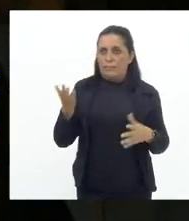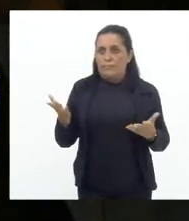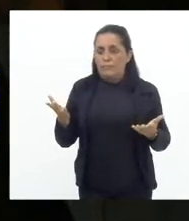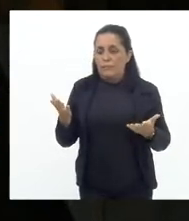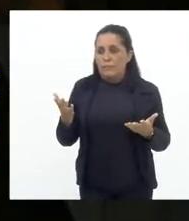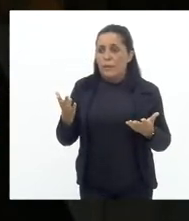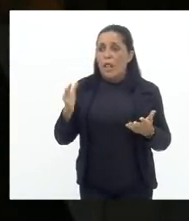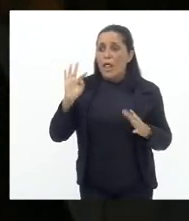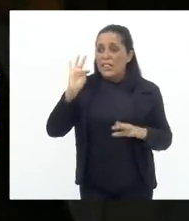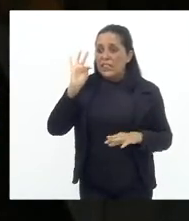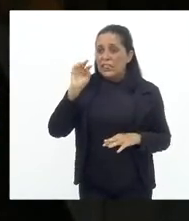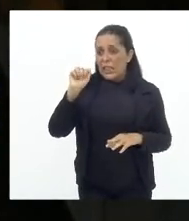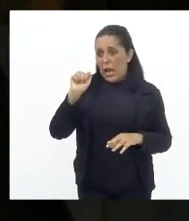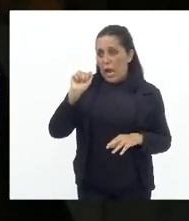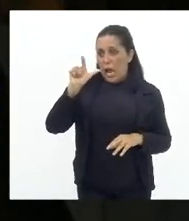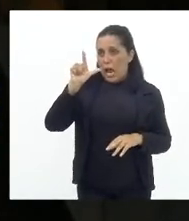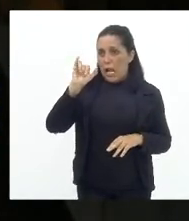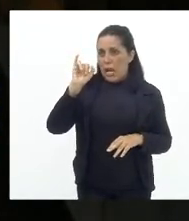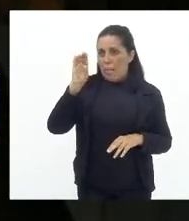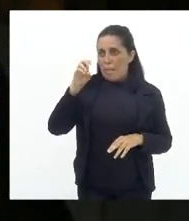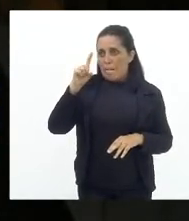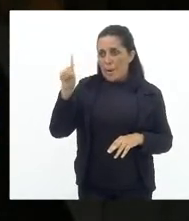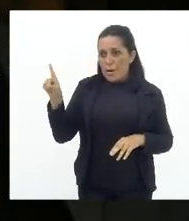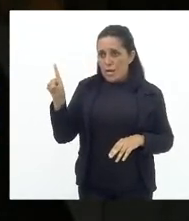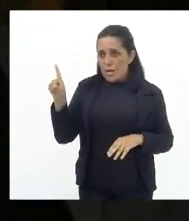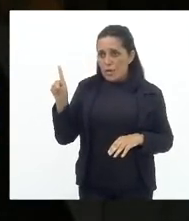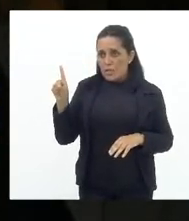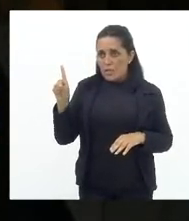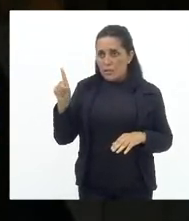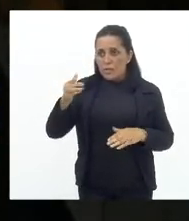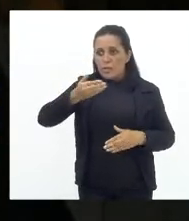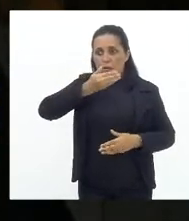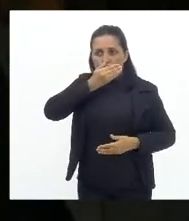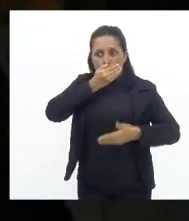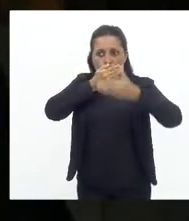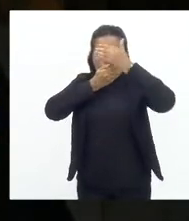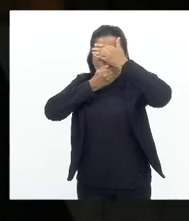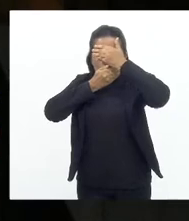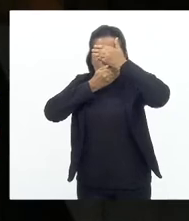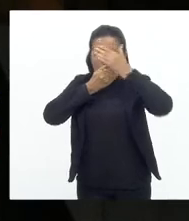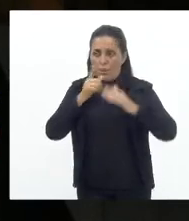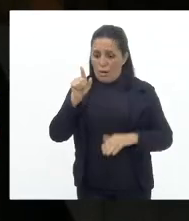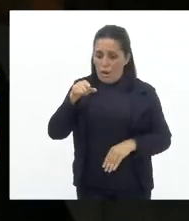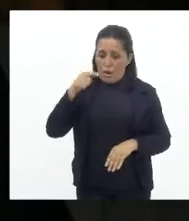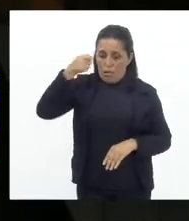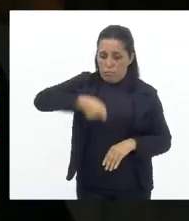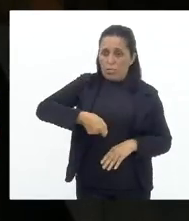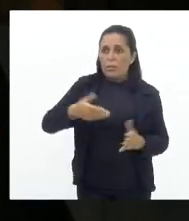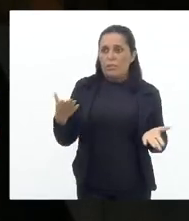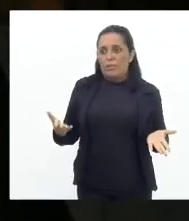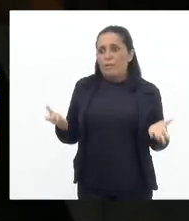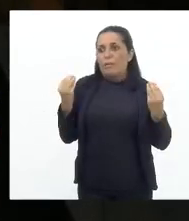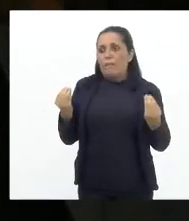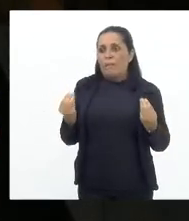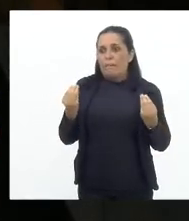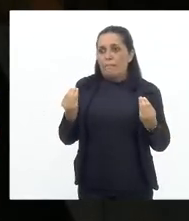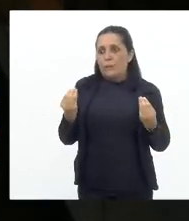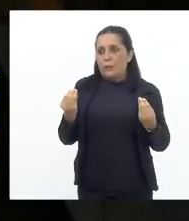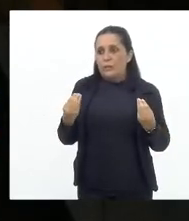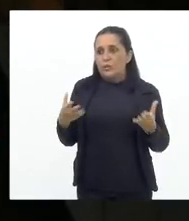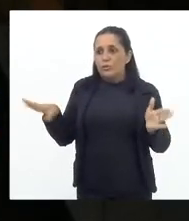o que os talibãs era um chá de caixa chegaram as queda do